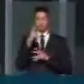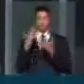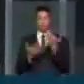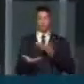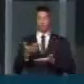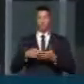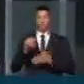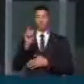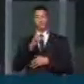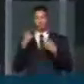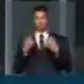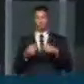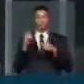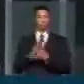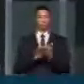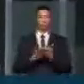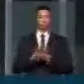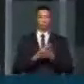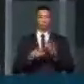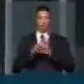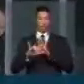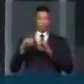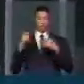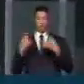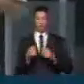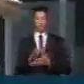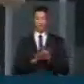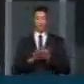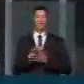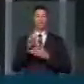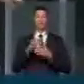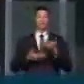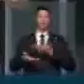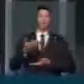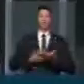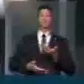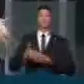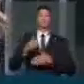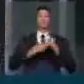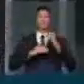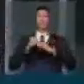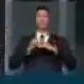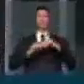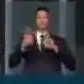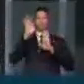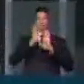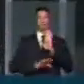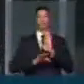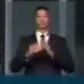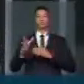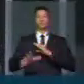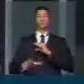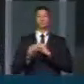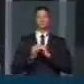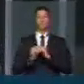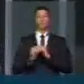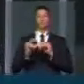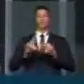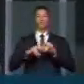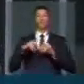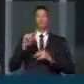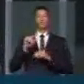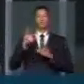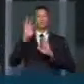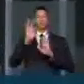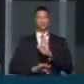parecer que não era necessário. A lei não era necessário, era aplicar simplesmente o termo da emenda constitucional. Por isso,